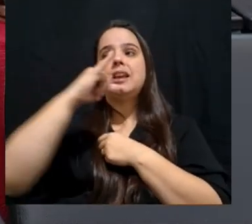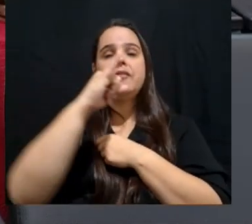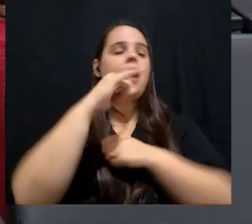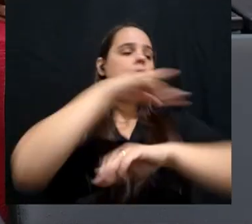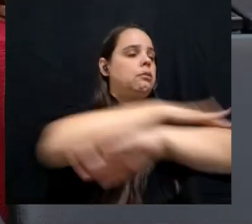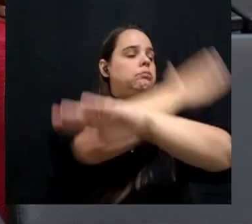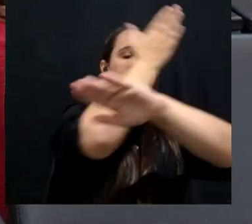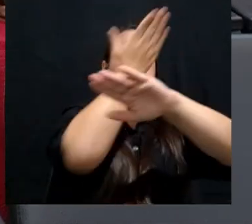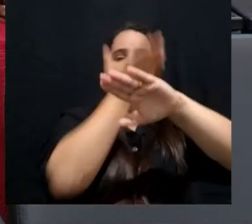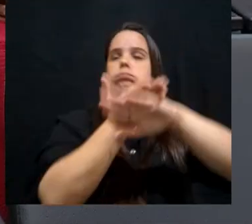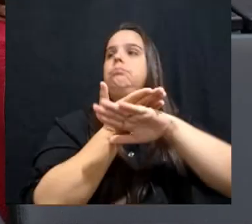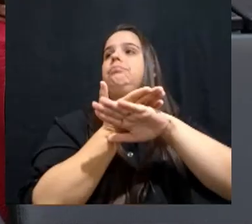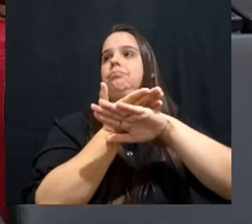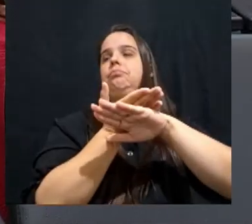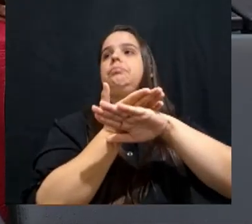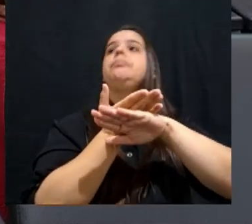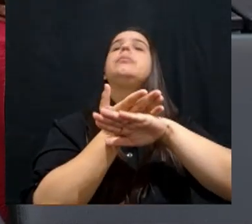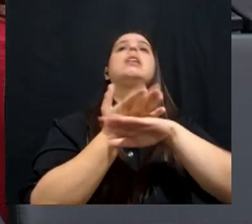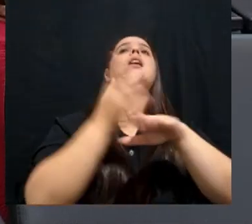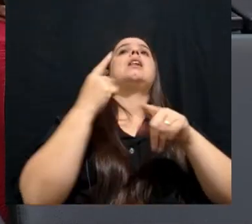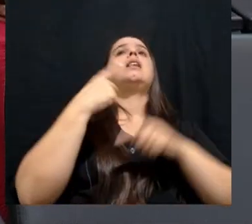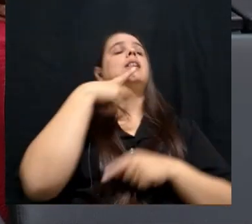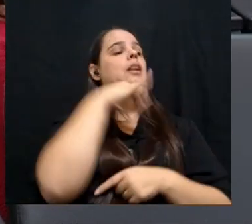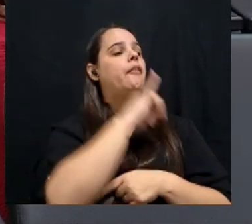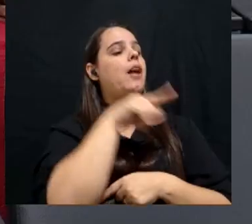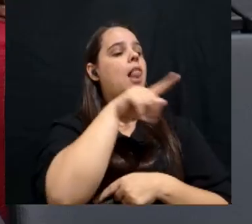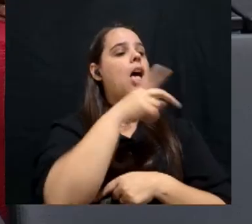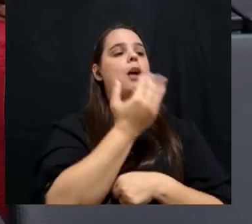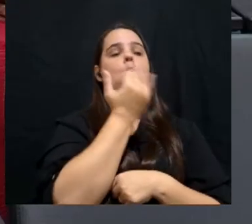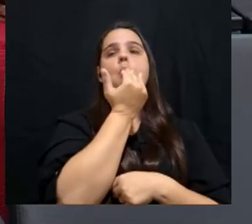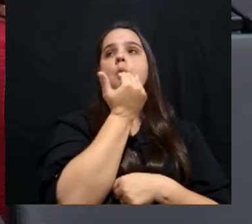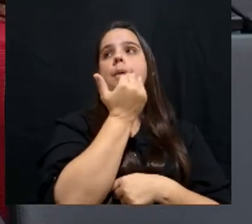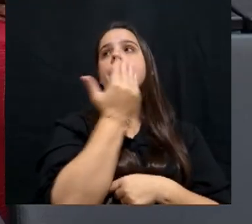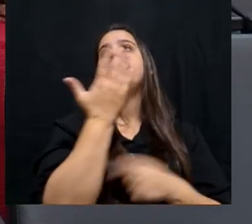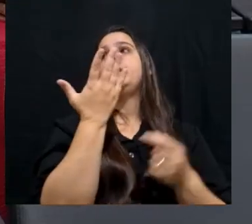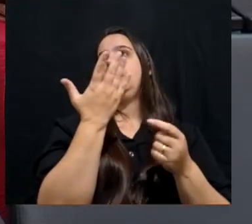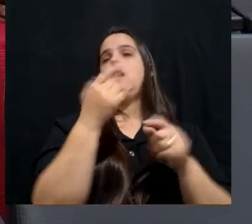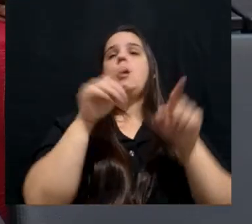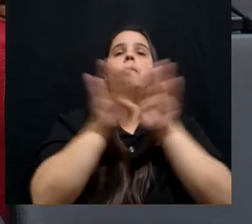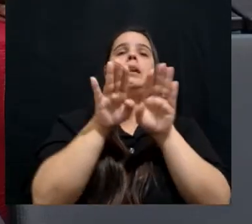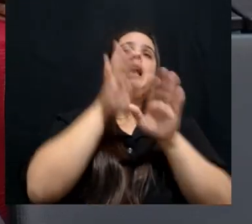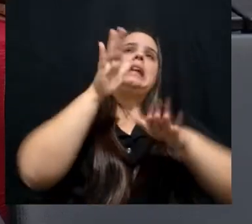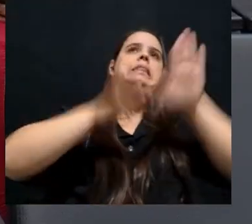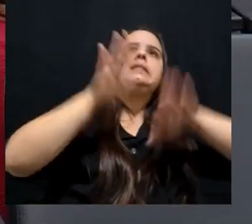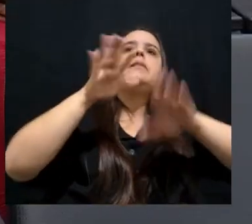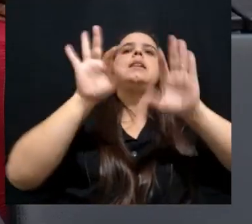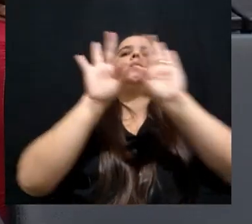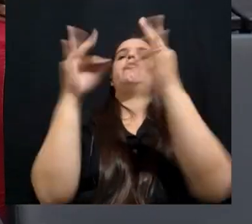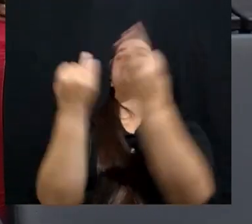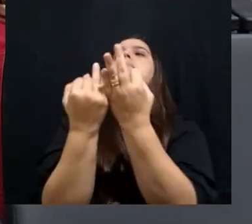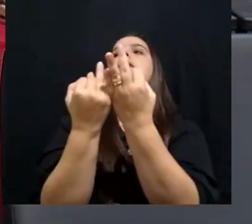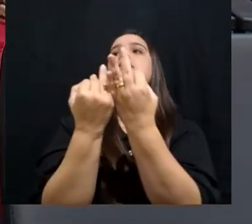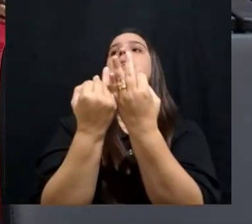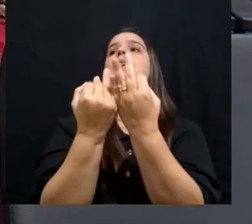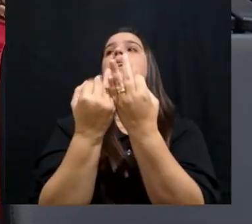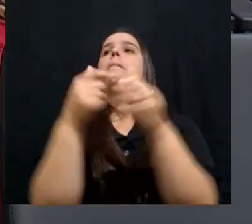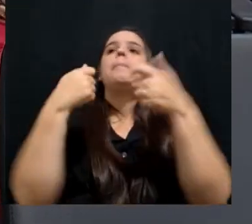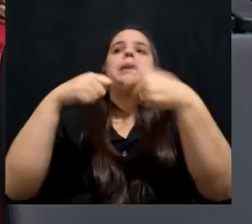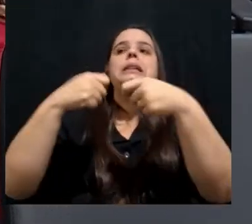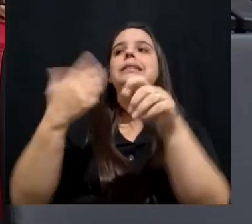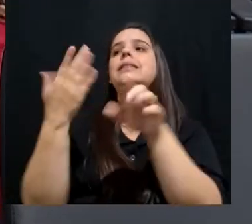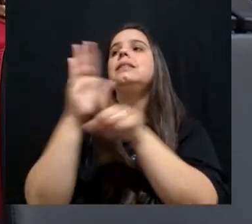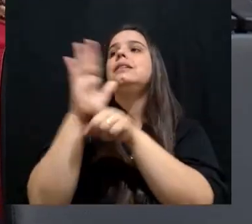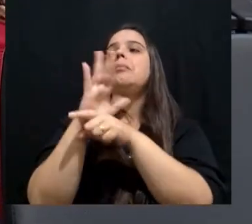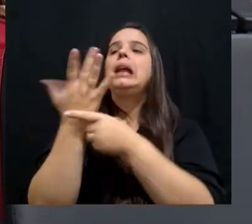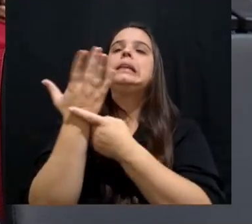justamente para comer, né? Muitas famílias não têm nem condições, então vão para a escola também nesse intuito. Então, realmente precisa